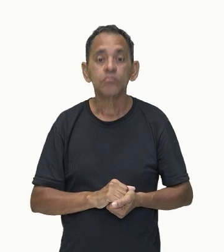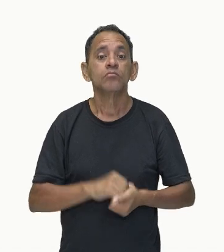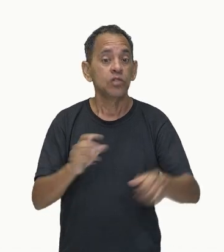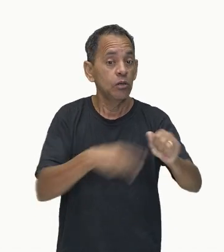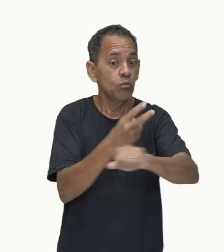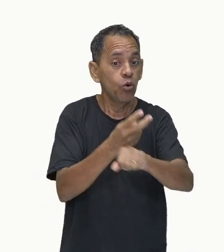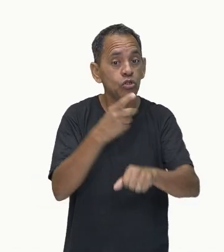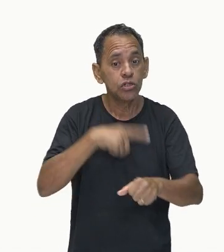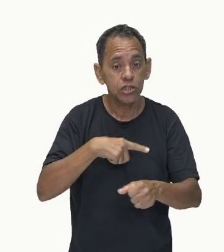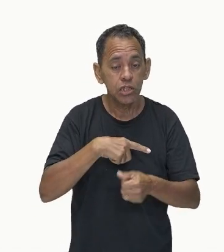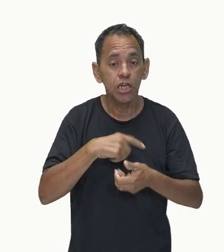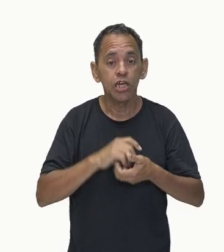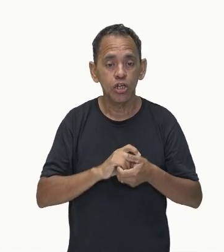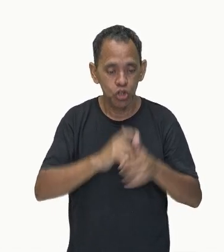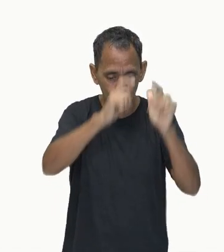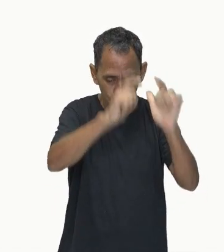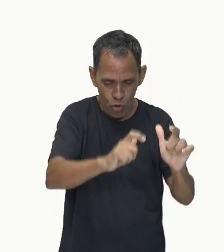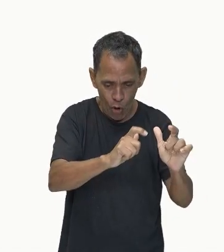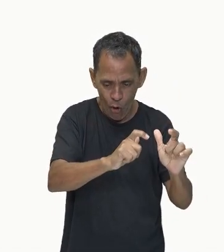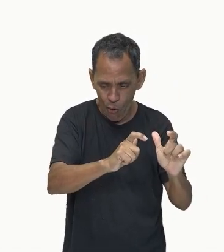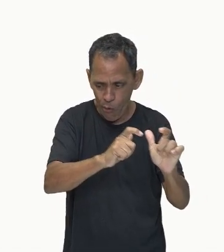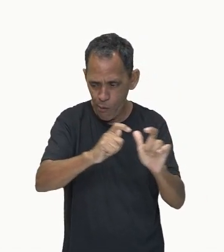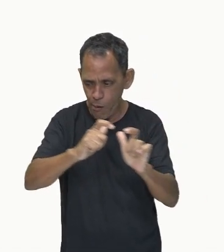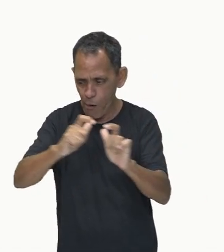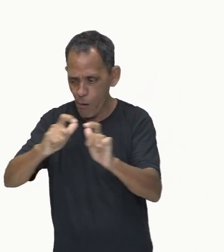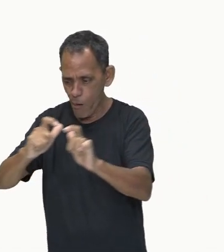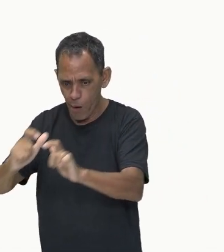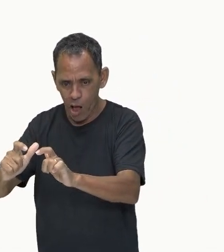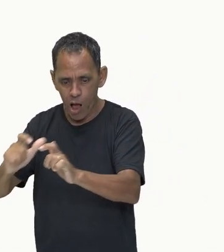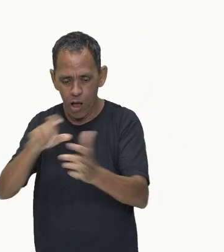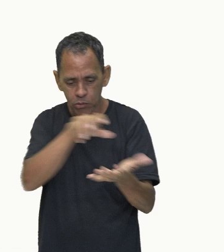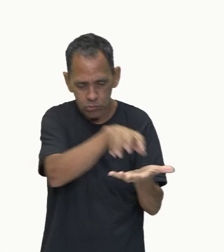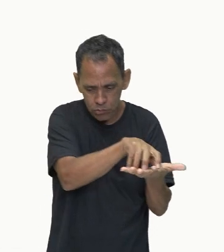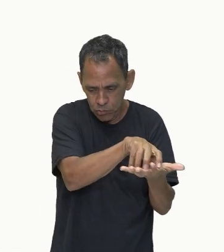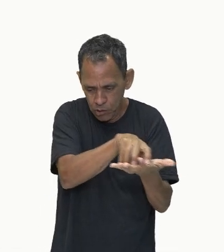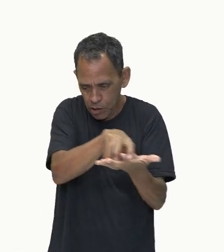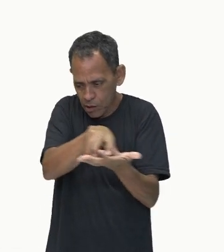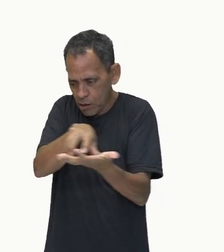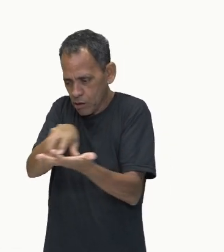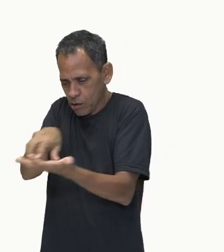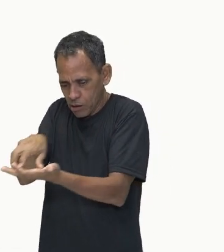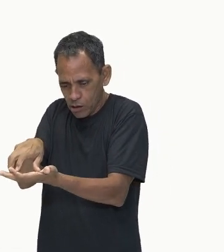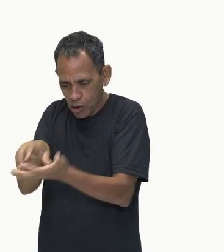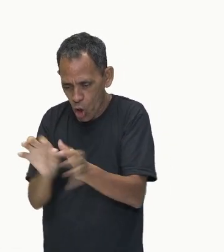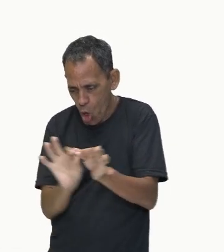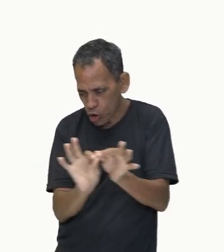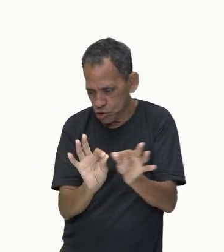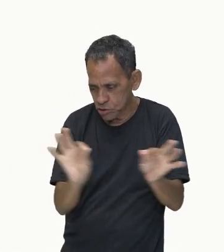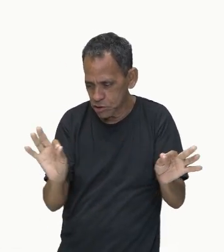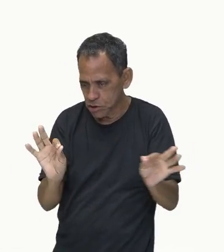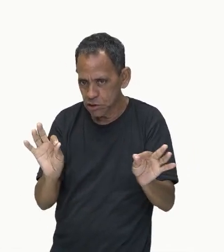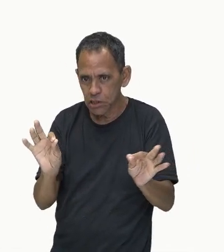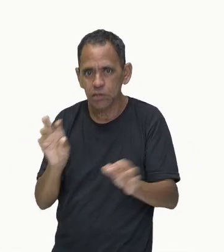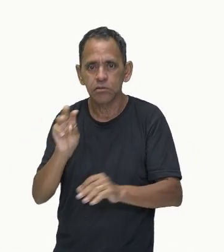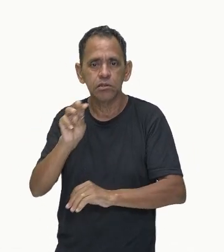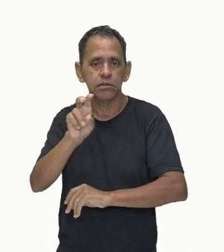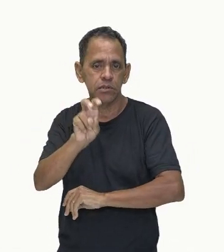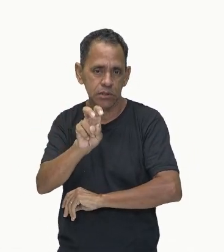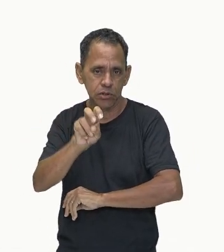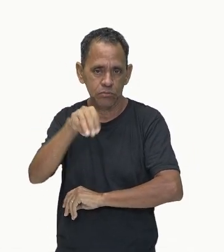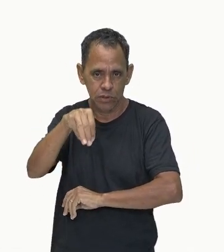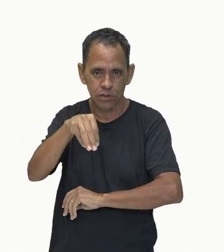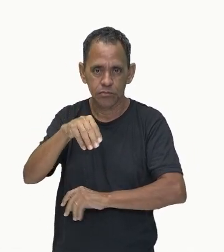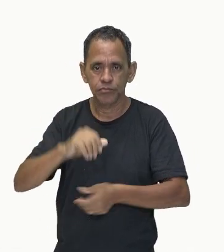é uma posição distante 5 metros do ponto de início. E aí a gente vai definir nessa situação em que